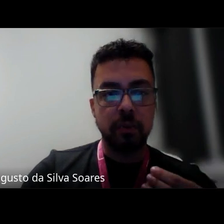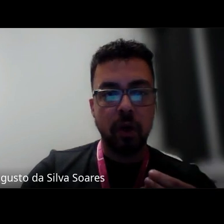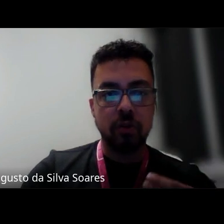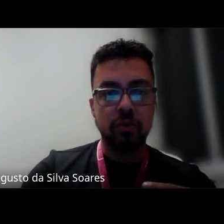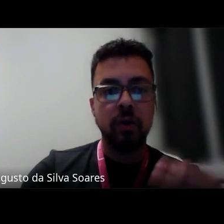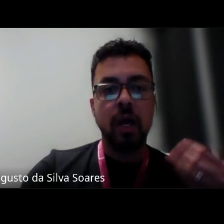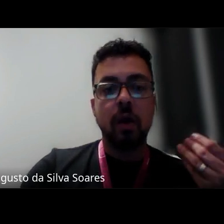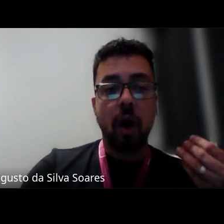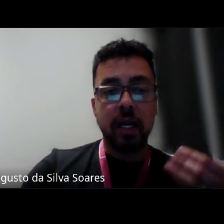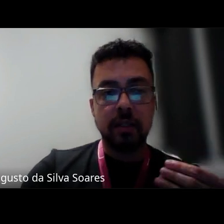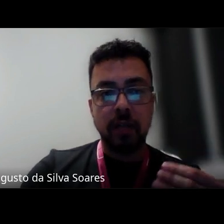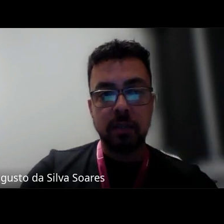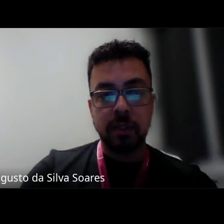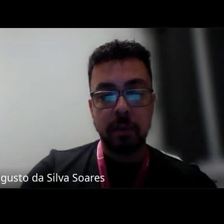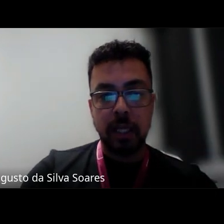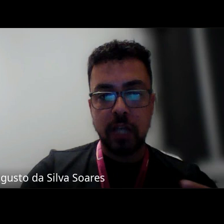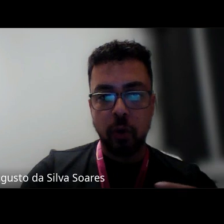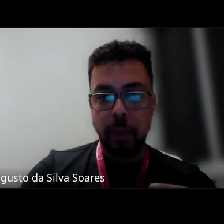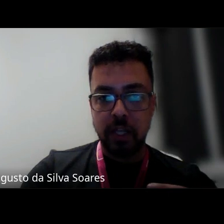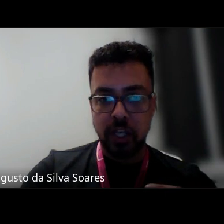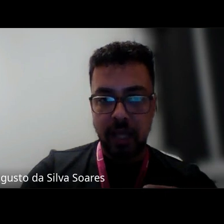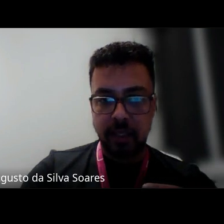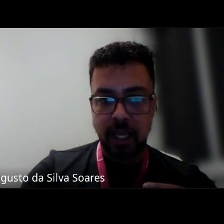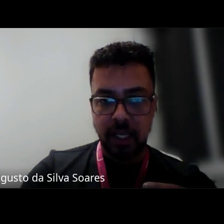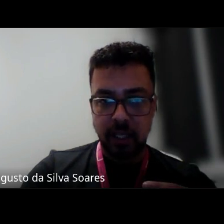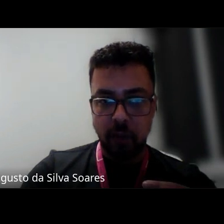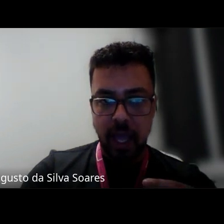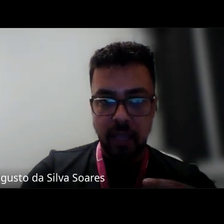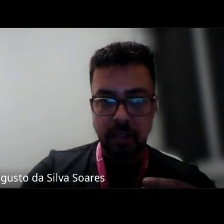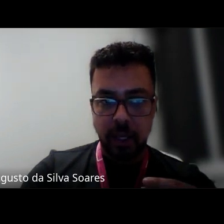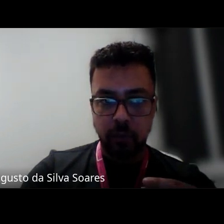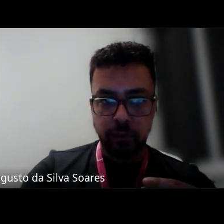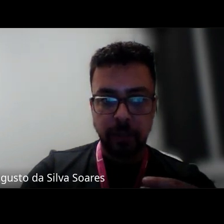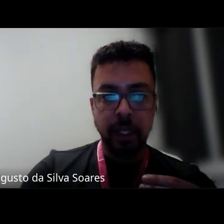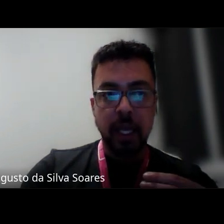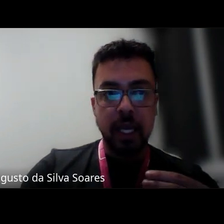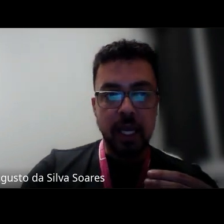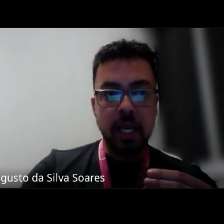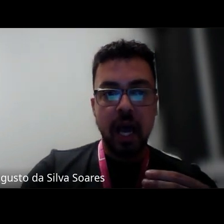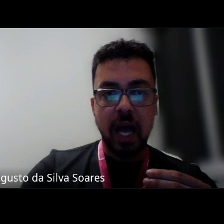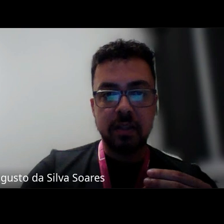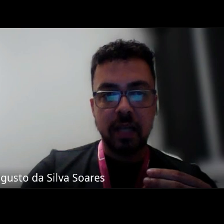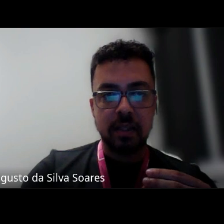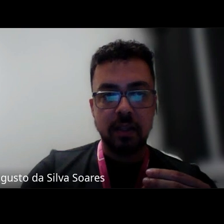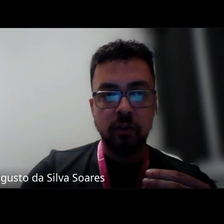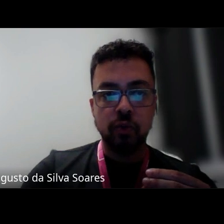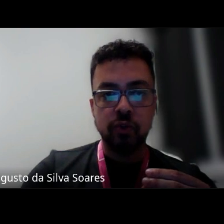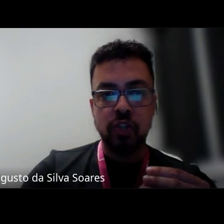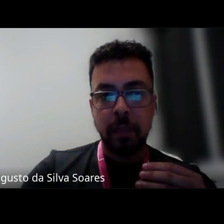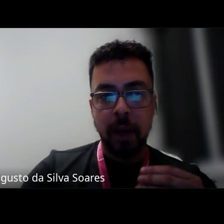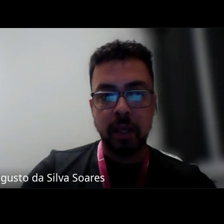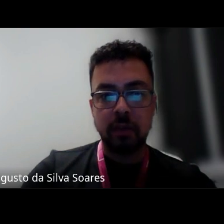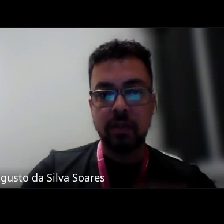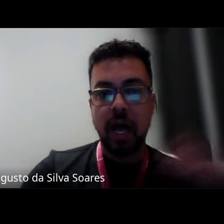risco biológico. Qual a questão da responsabilidade compartilhada, interligando a essa pergunta, e a legislação de